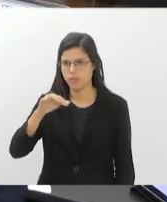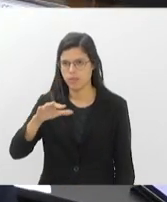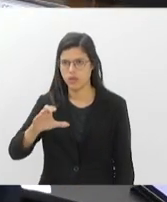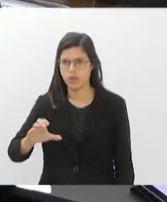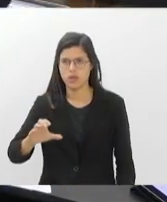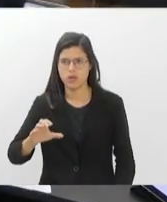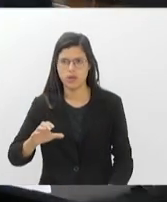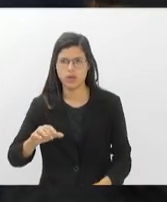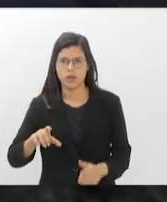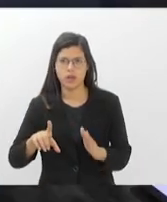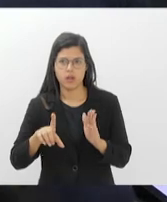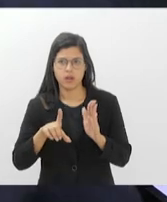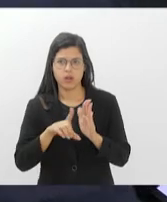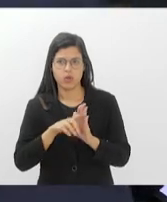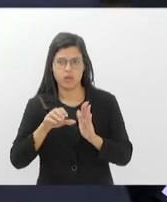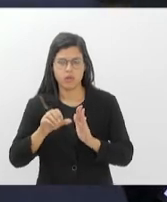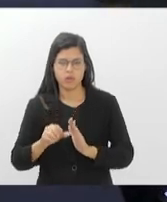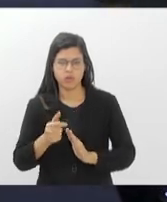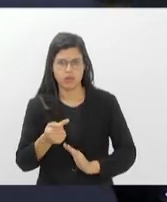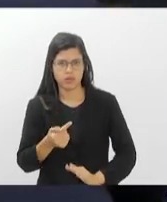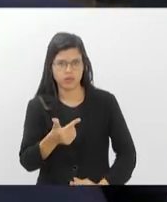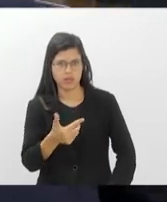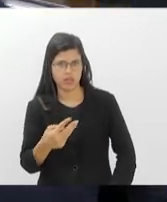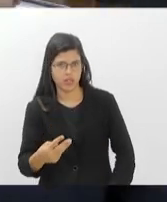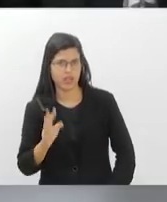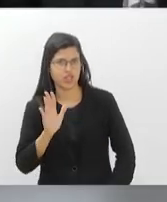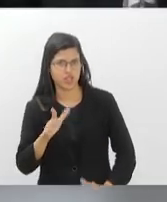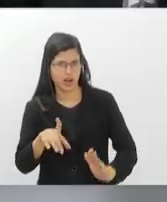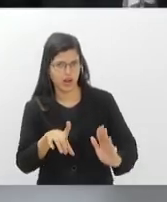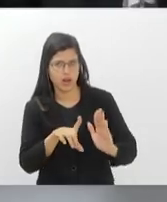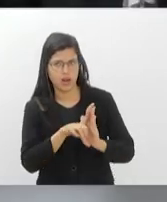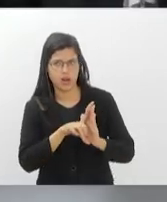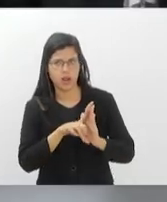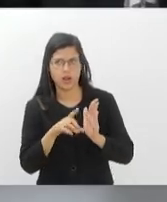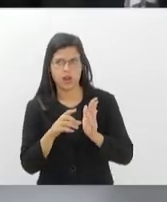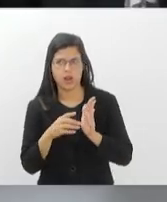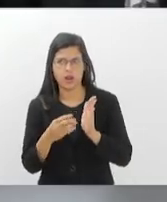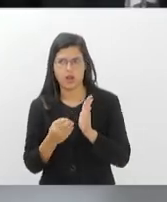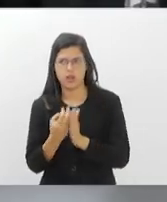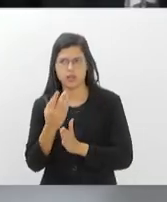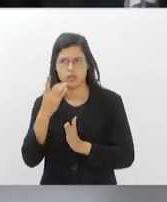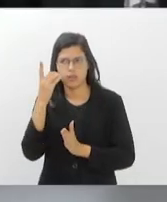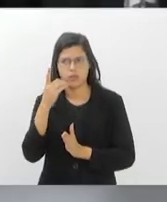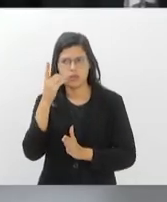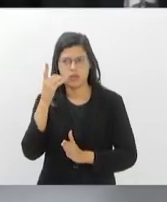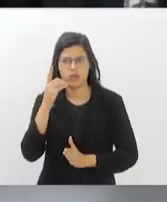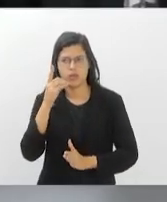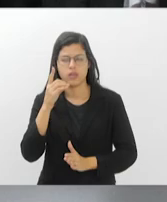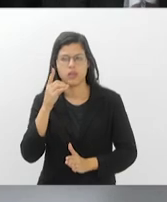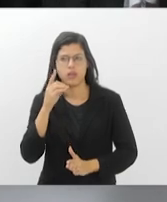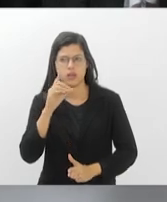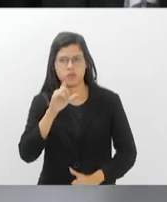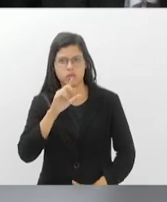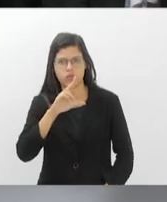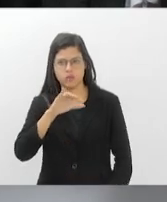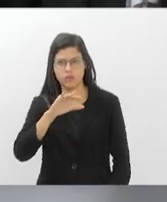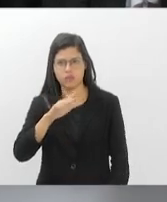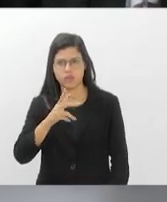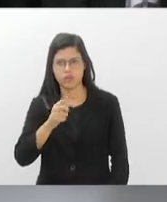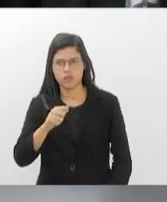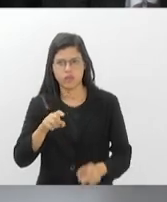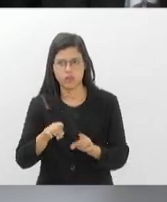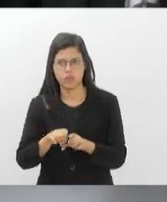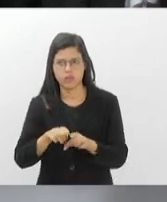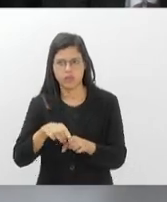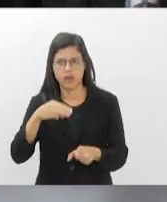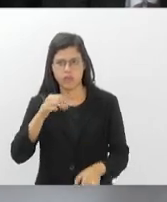razão da 7.923, que já é lei, de autoria do deputado, da deputada Lucinha, do deputado Márcio Canelo e do